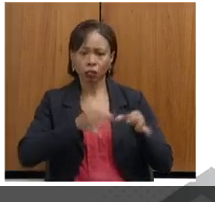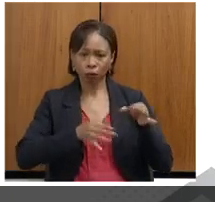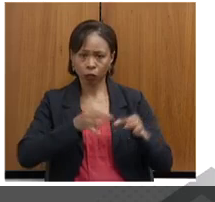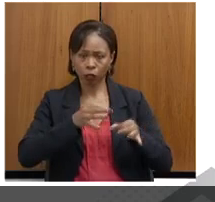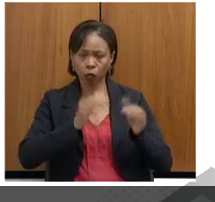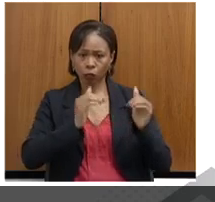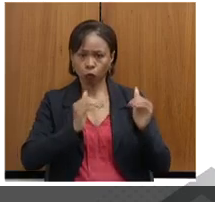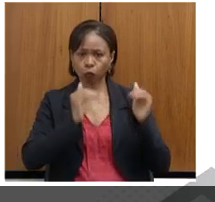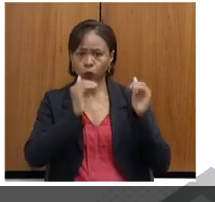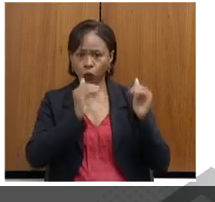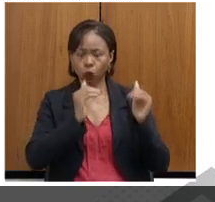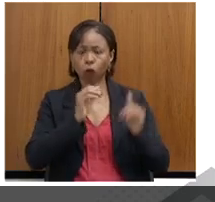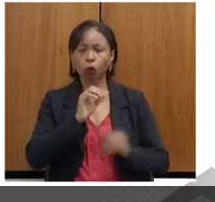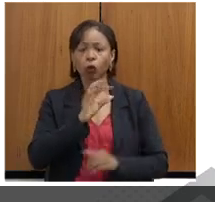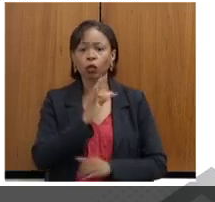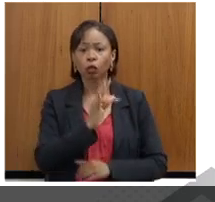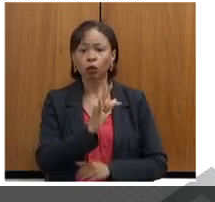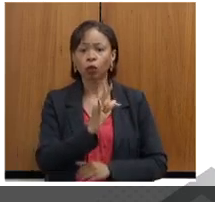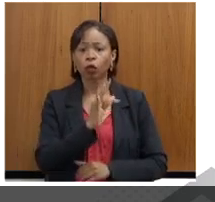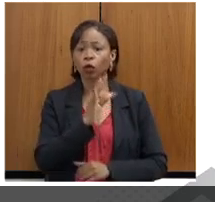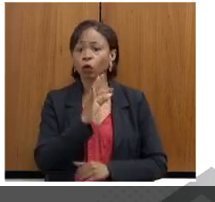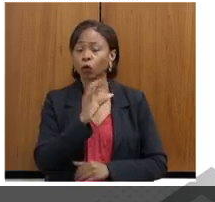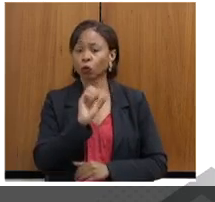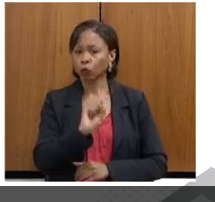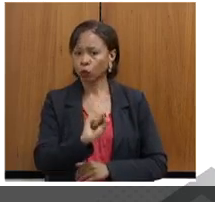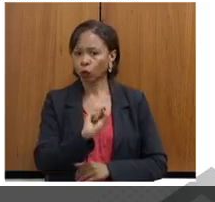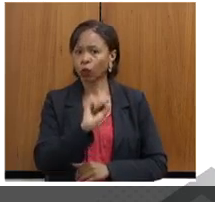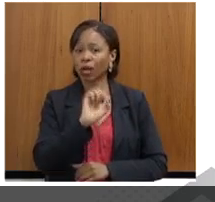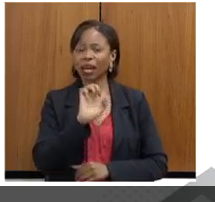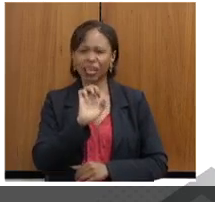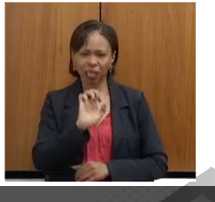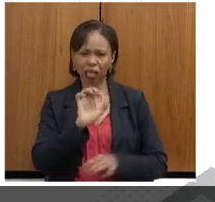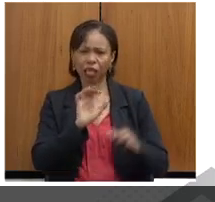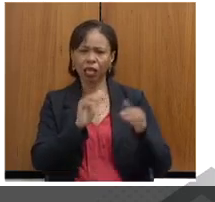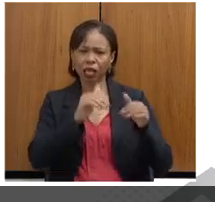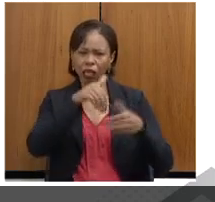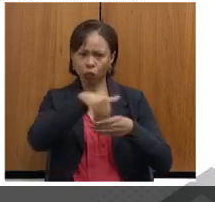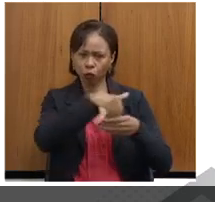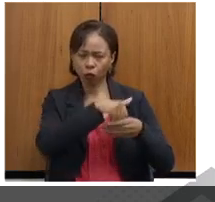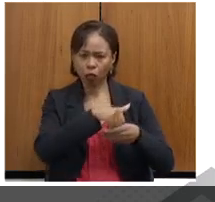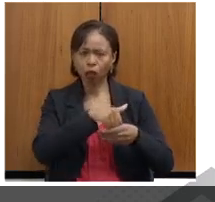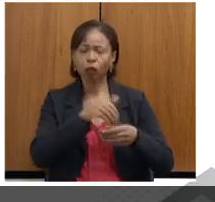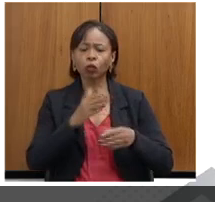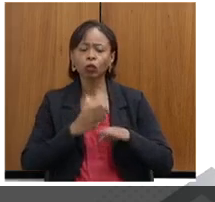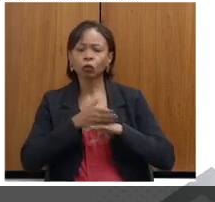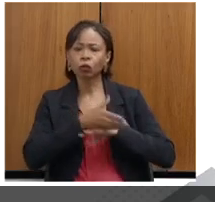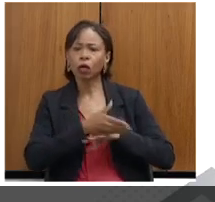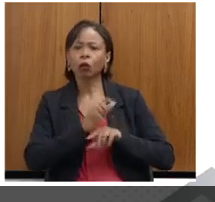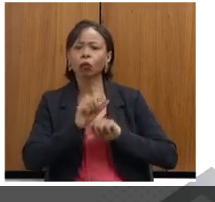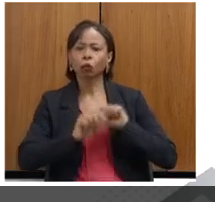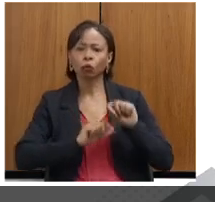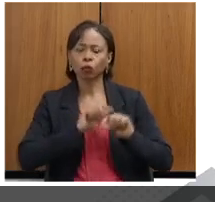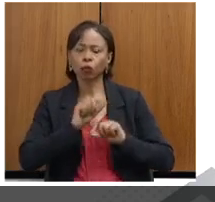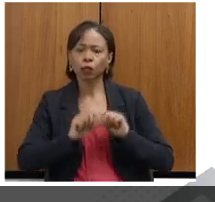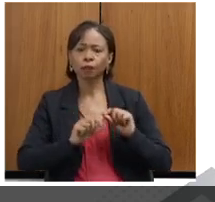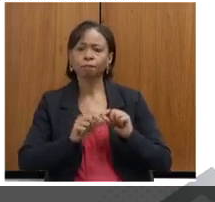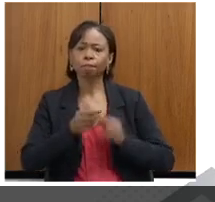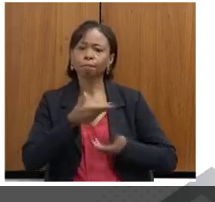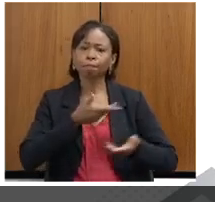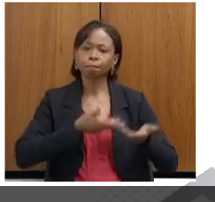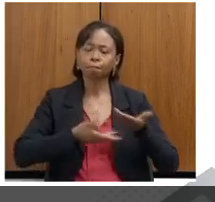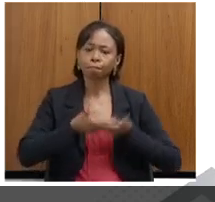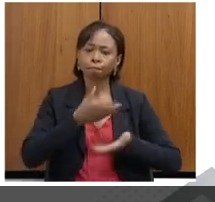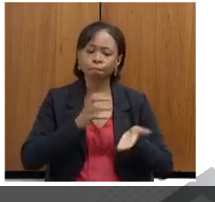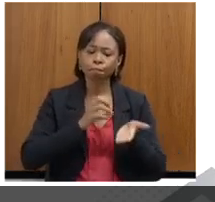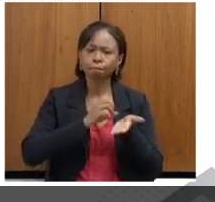com aquele Tribunal Superior uma cooperação técnica de compartilhamento de dados biográficos e